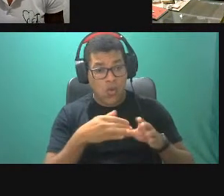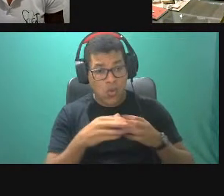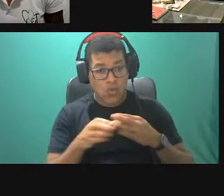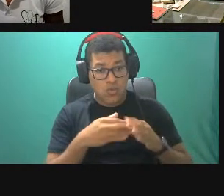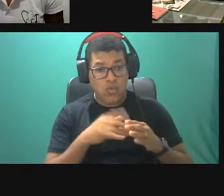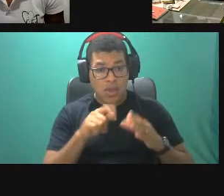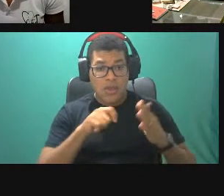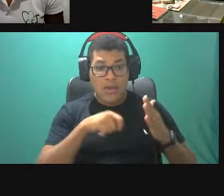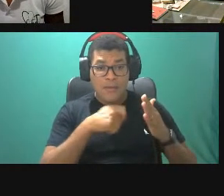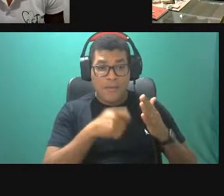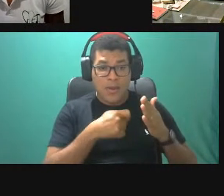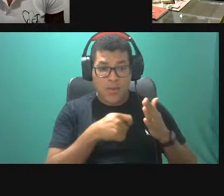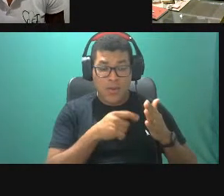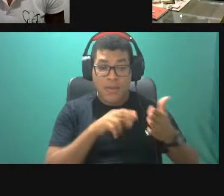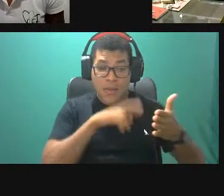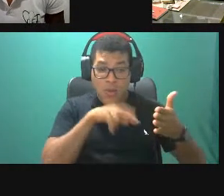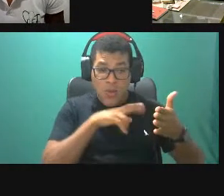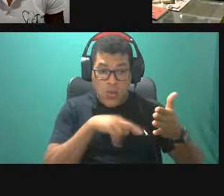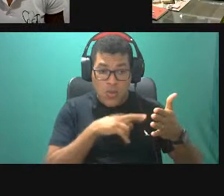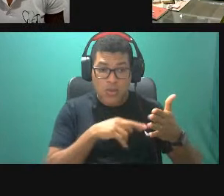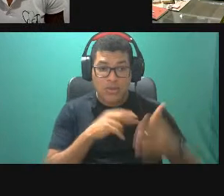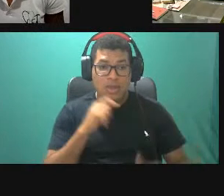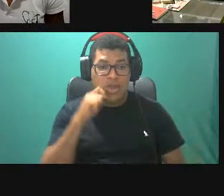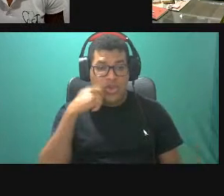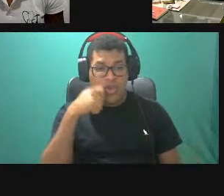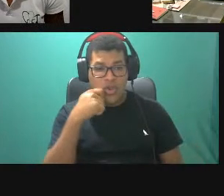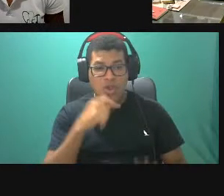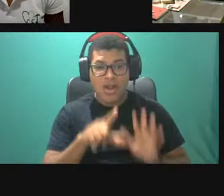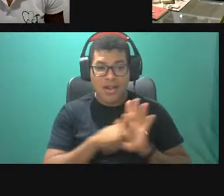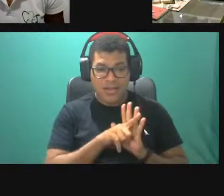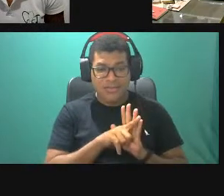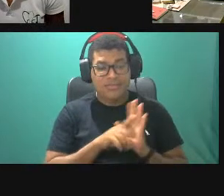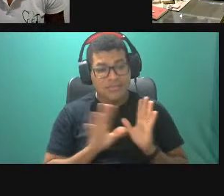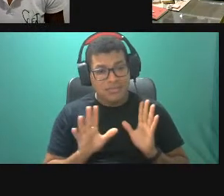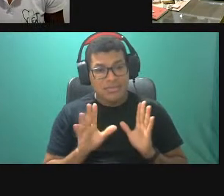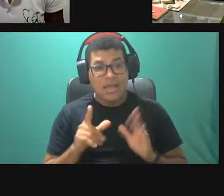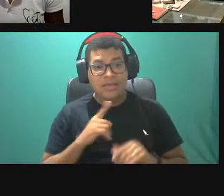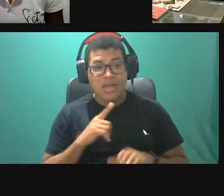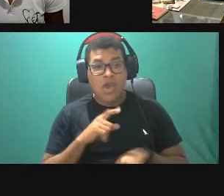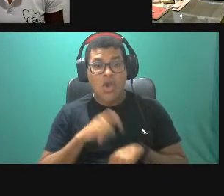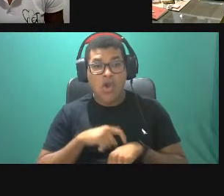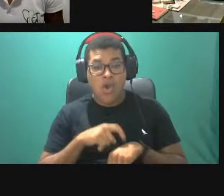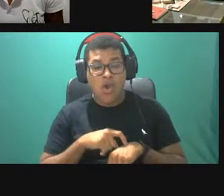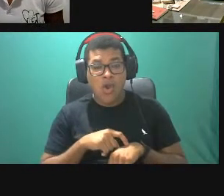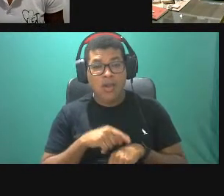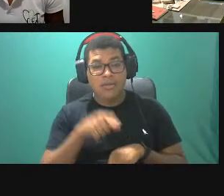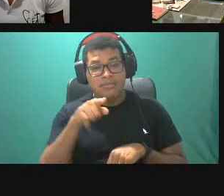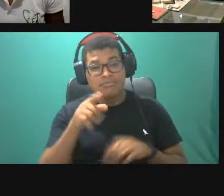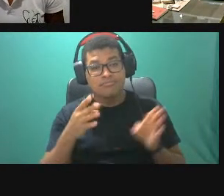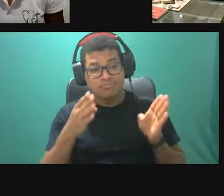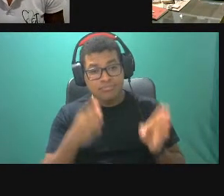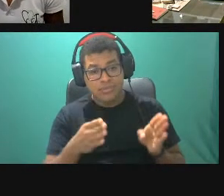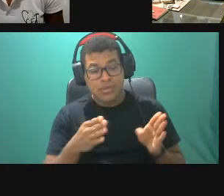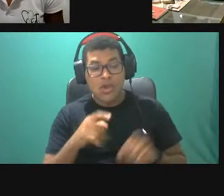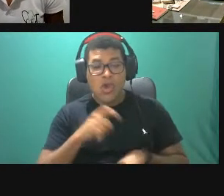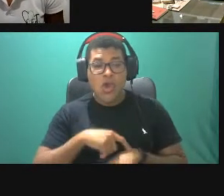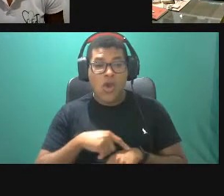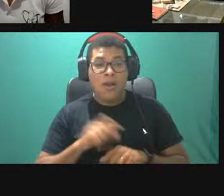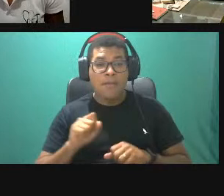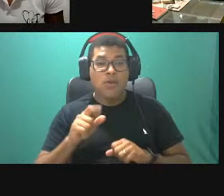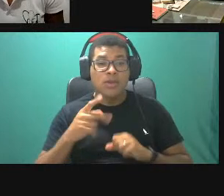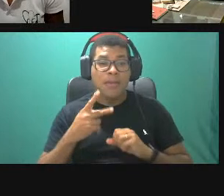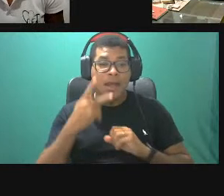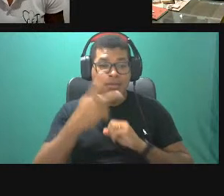perita odontolegista, pode ser que você tenha horários de expediente, pode ser que você tenha horários de plantão, né?